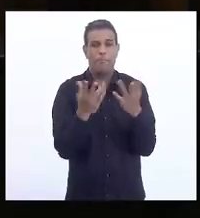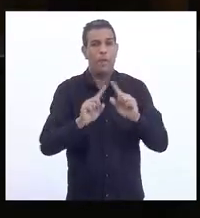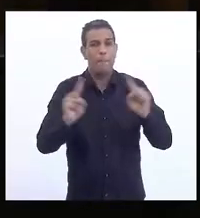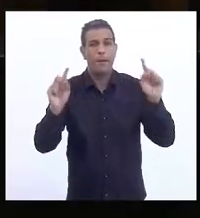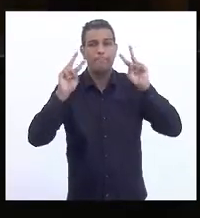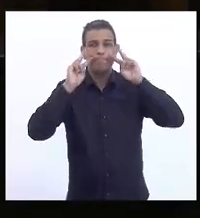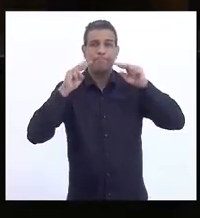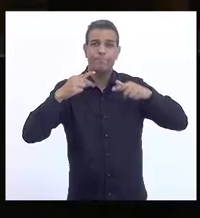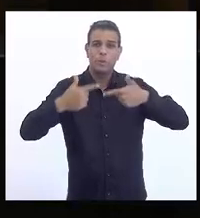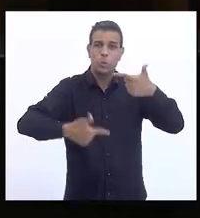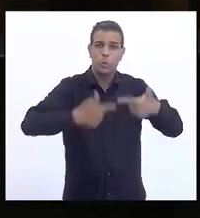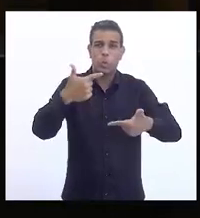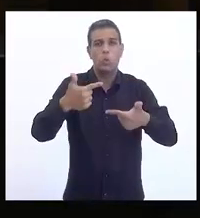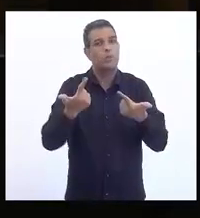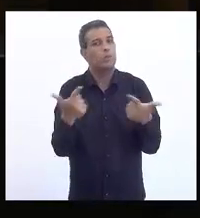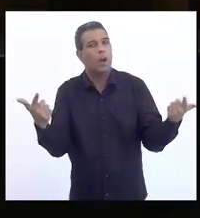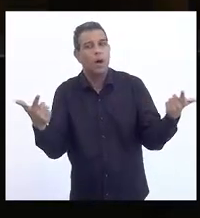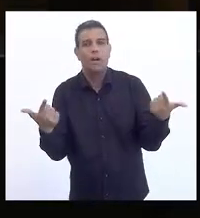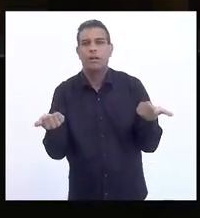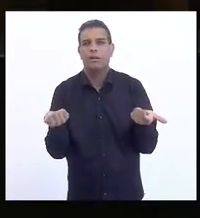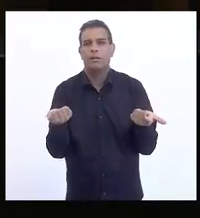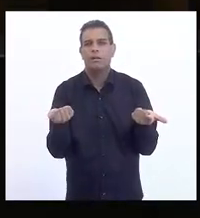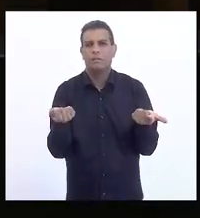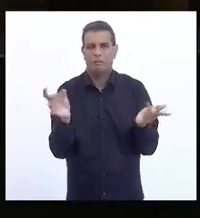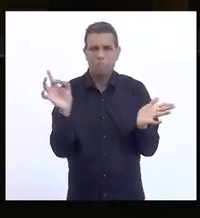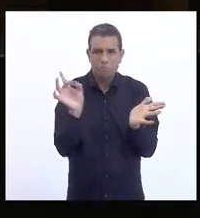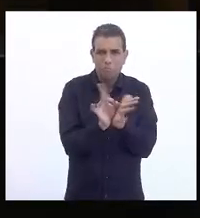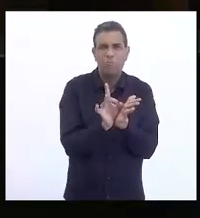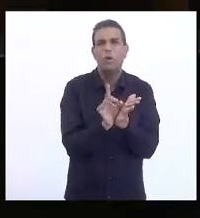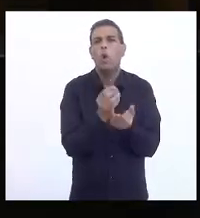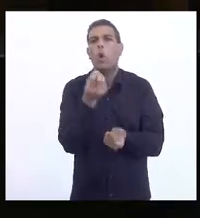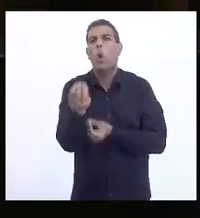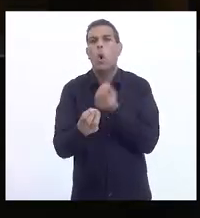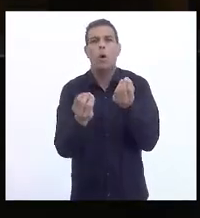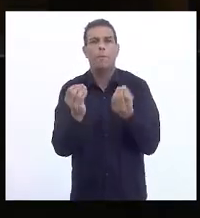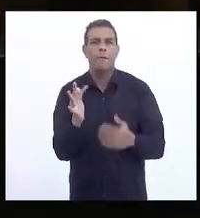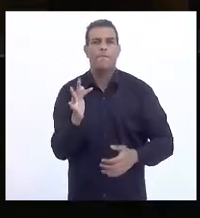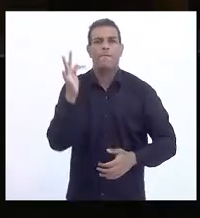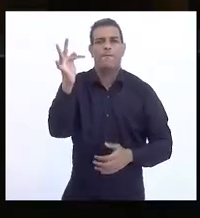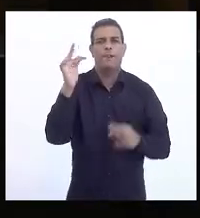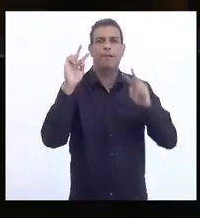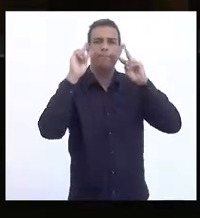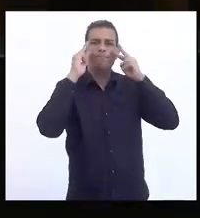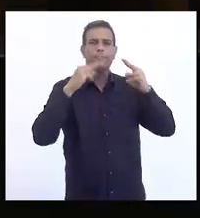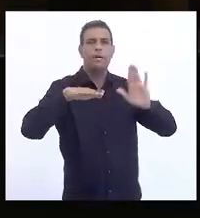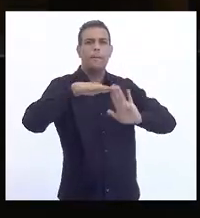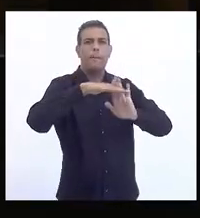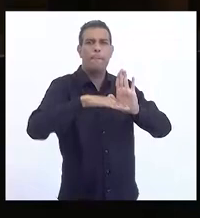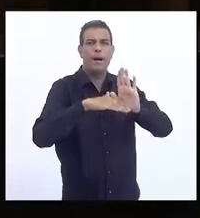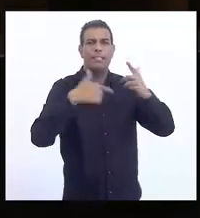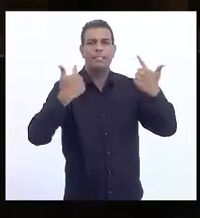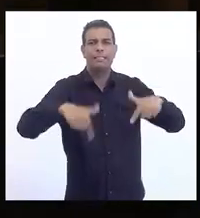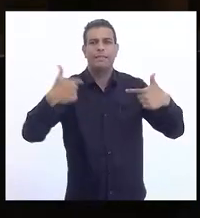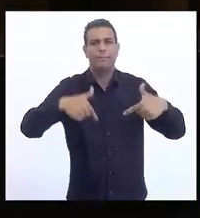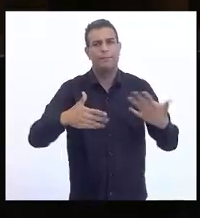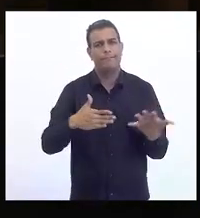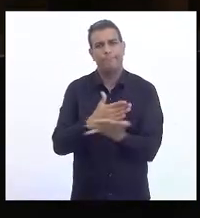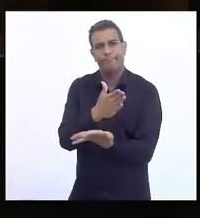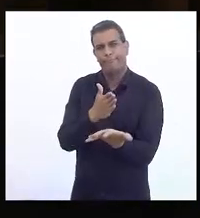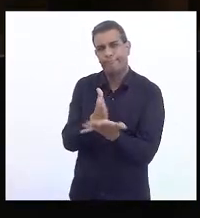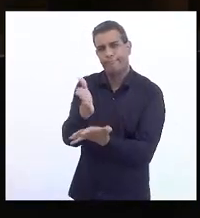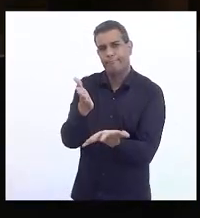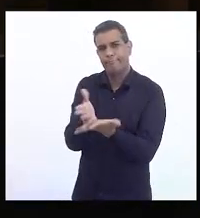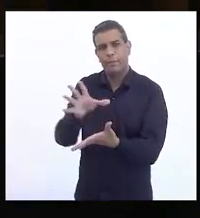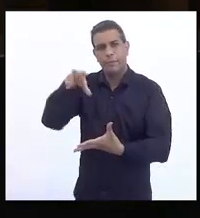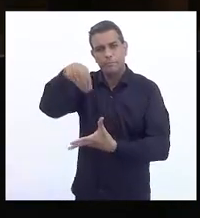segue o questionamento. Não há sinalização de como será a implementação desse programa de trabalho no estado do Rio de